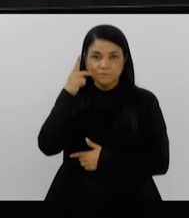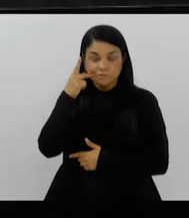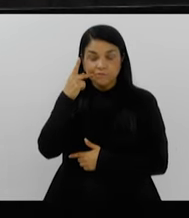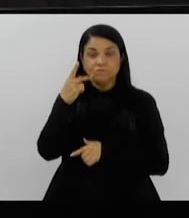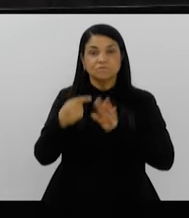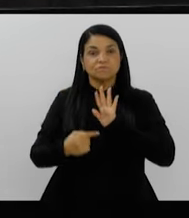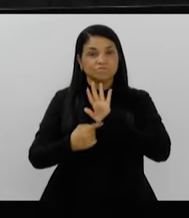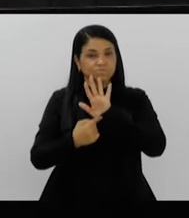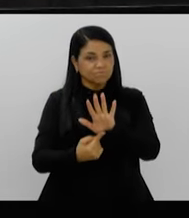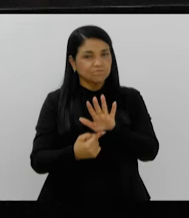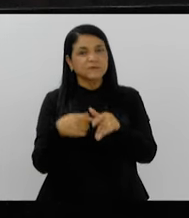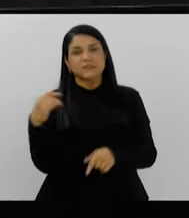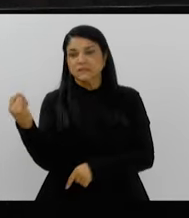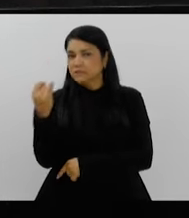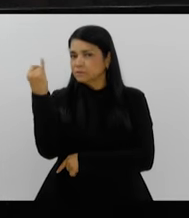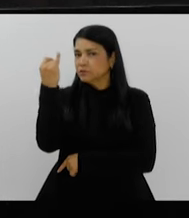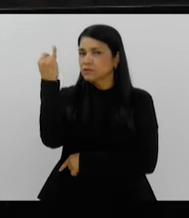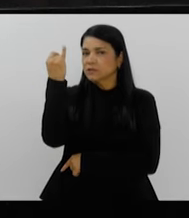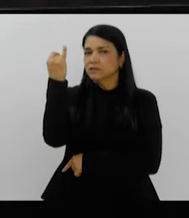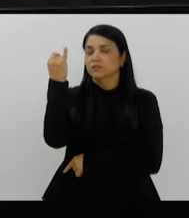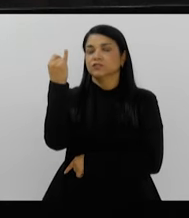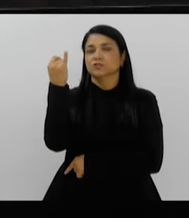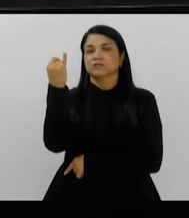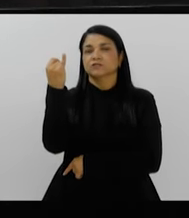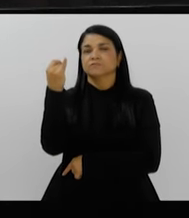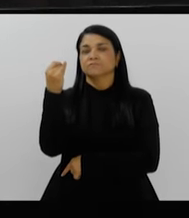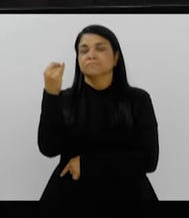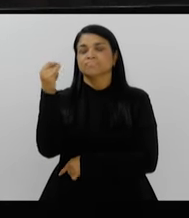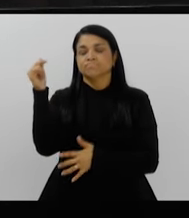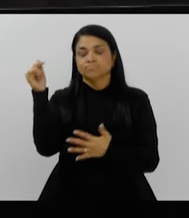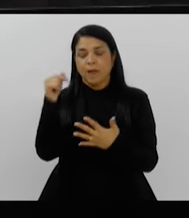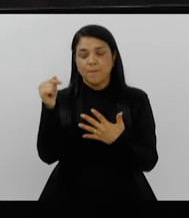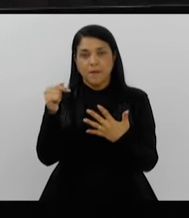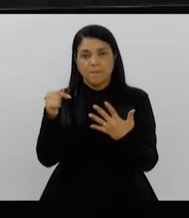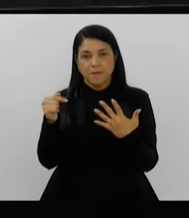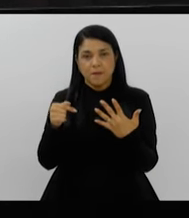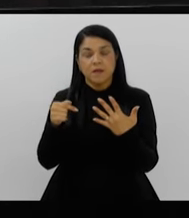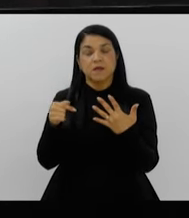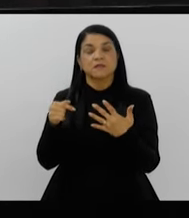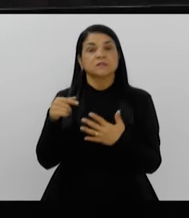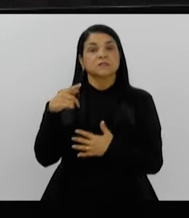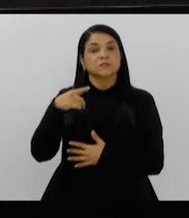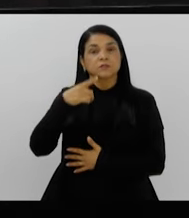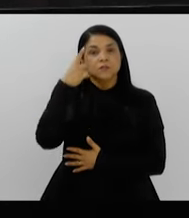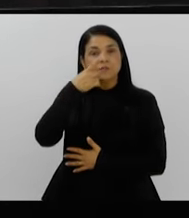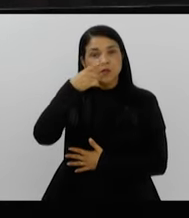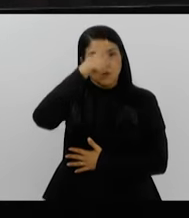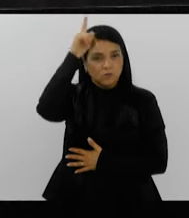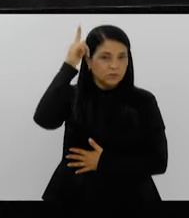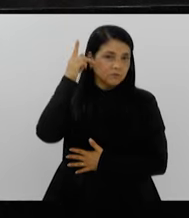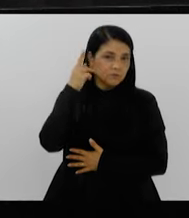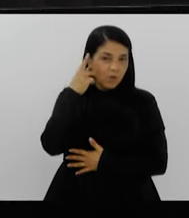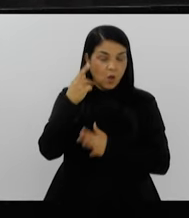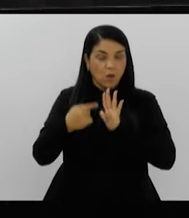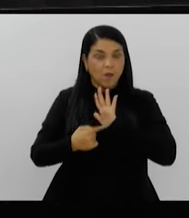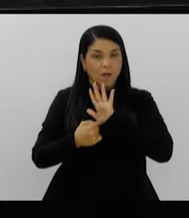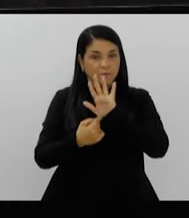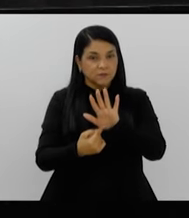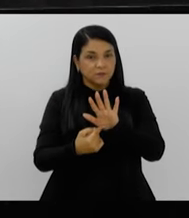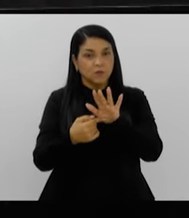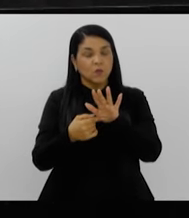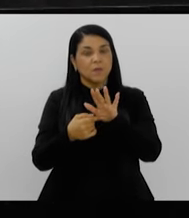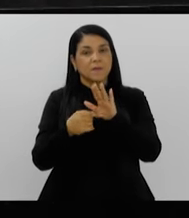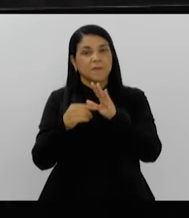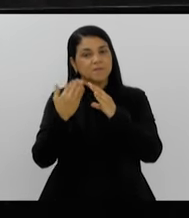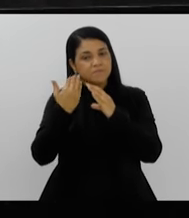destaque muito importante num dos itens, porque ele também apresentou uma mensagem, não